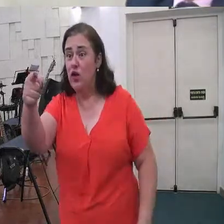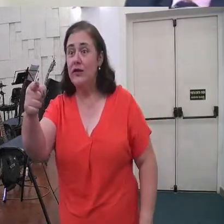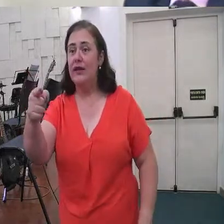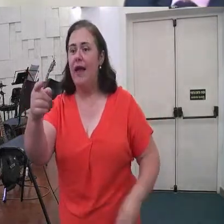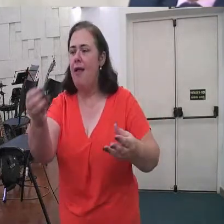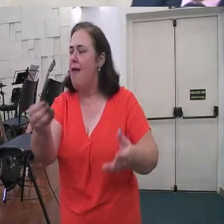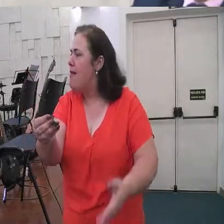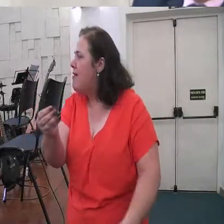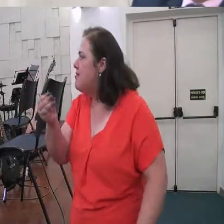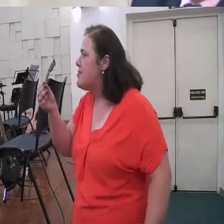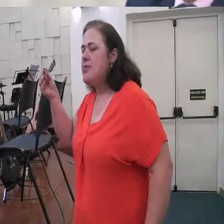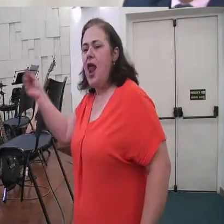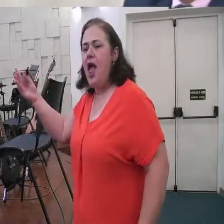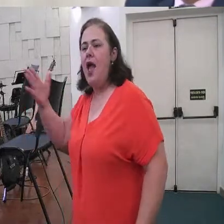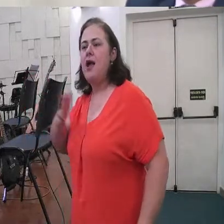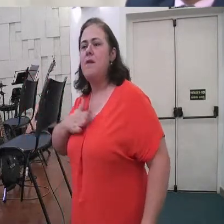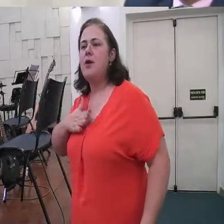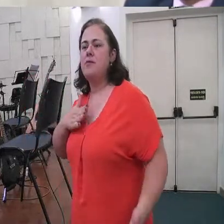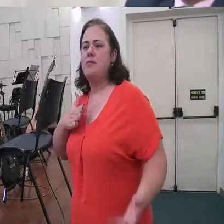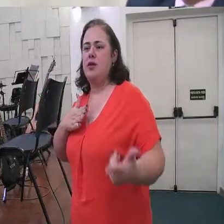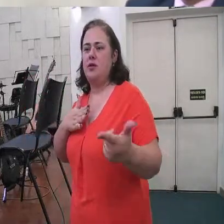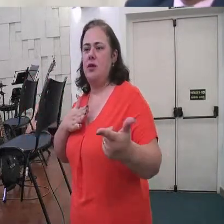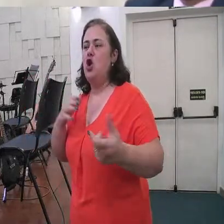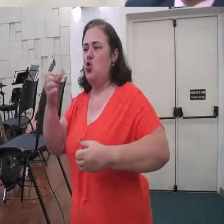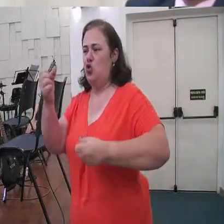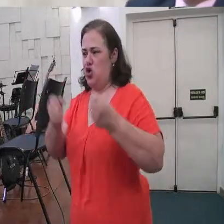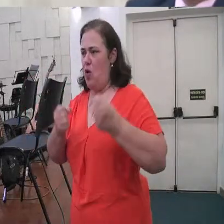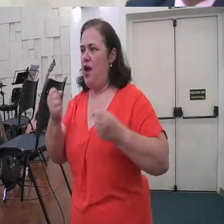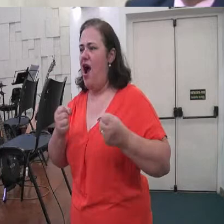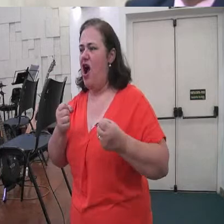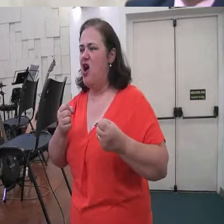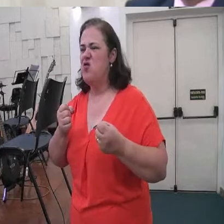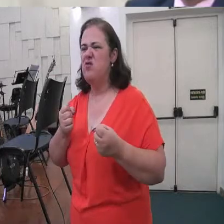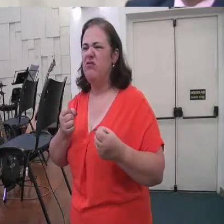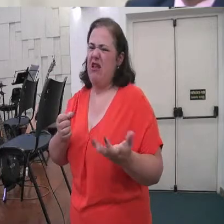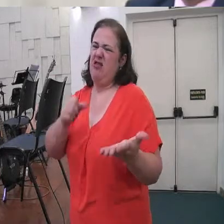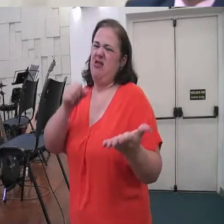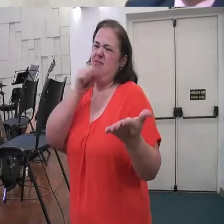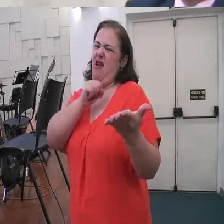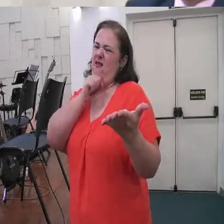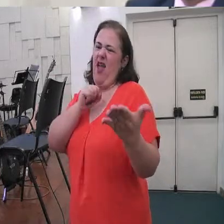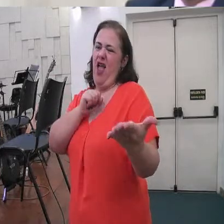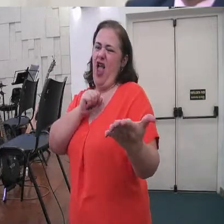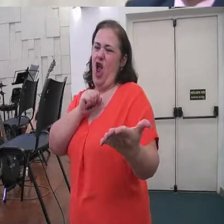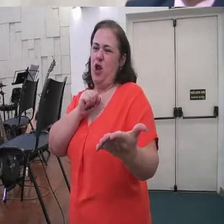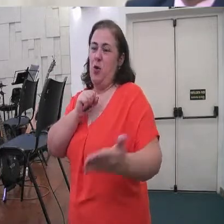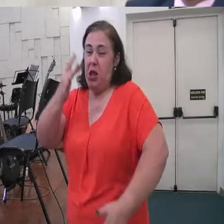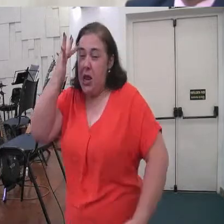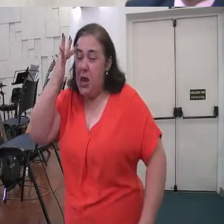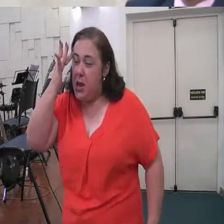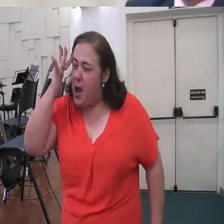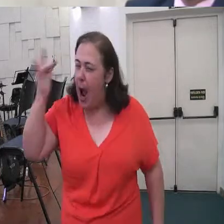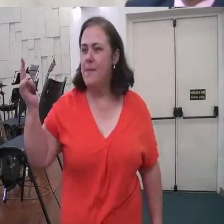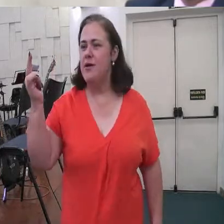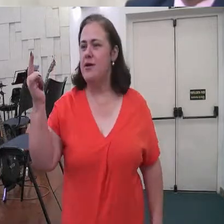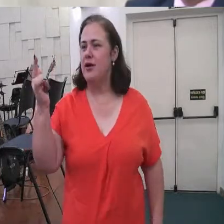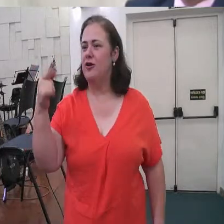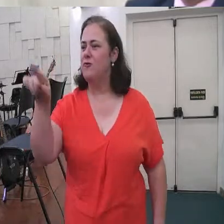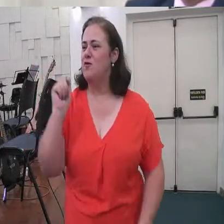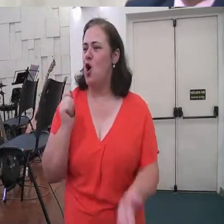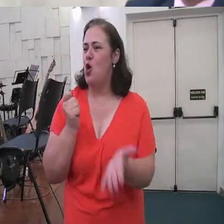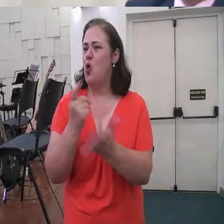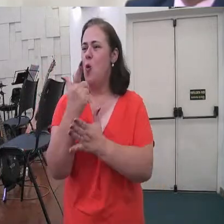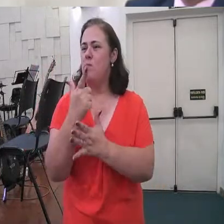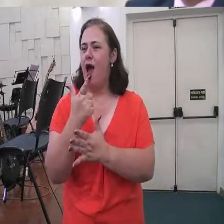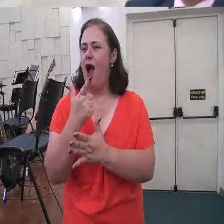mercantilista. É aquela fé que quer provar para você que quanto mais você der ao Senhor,